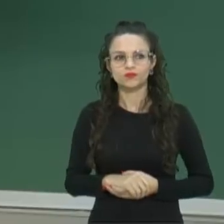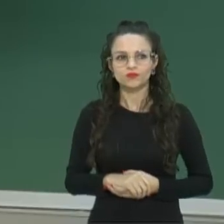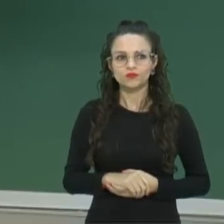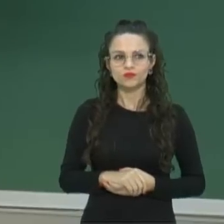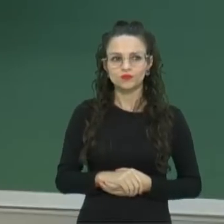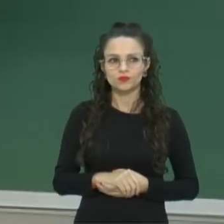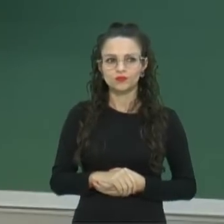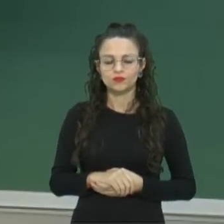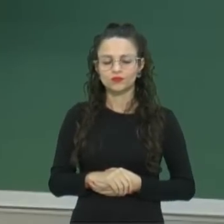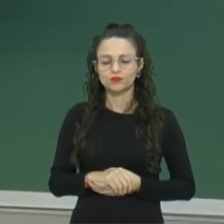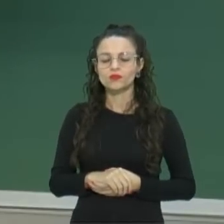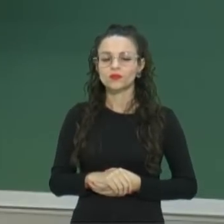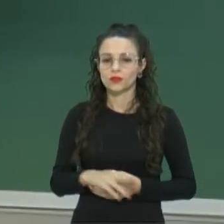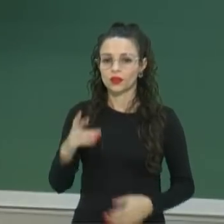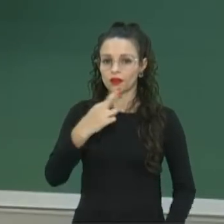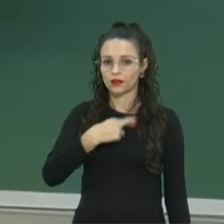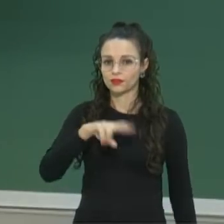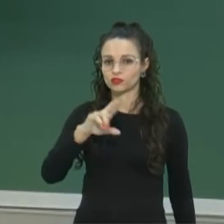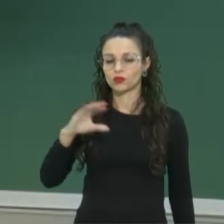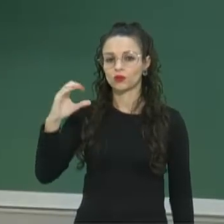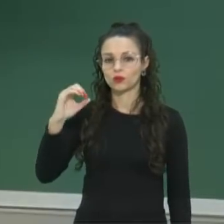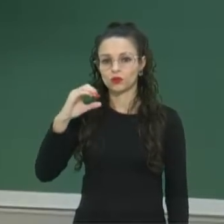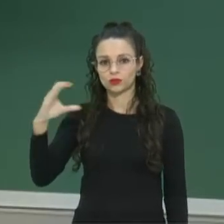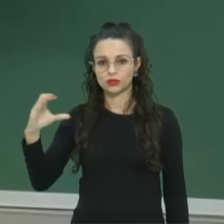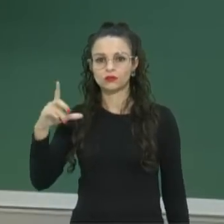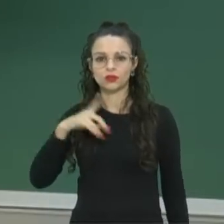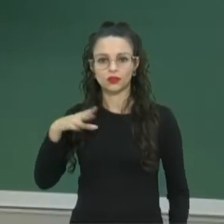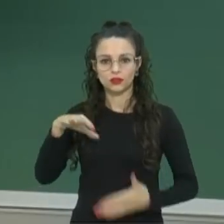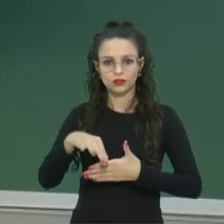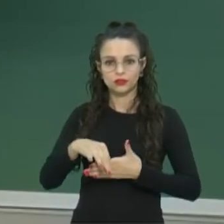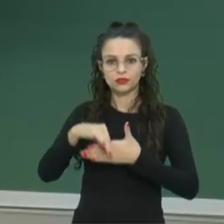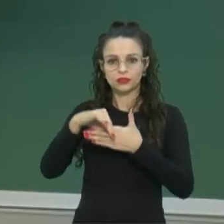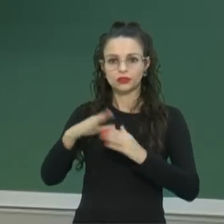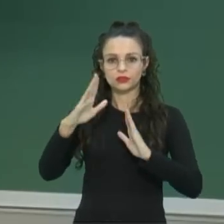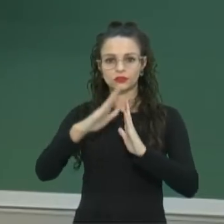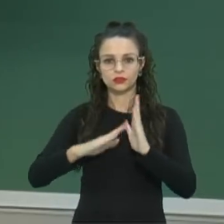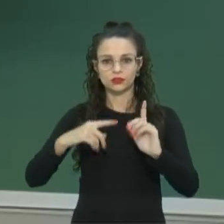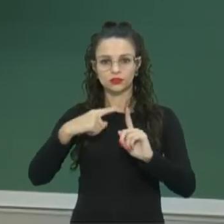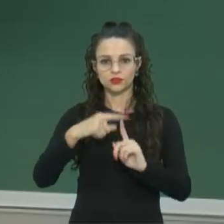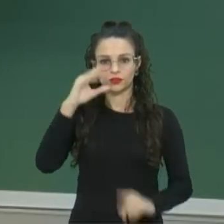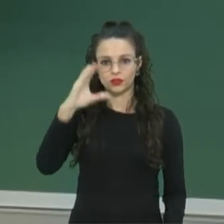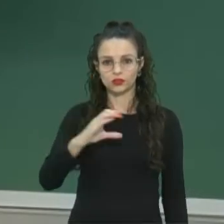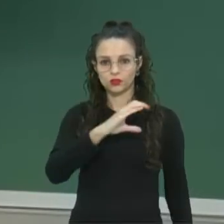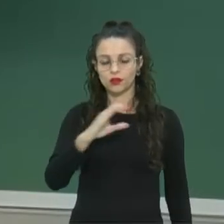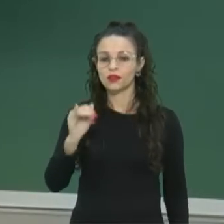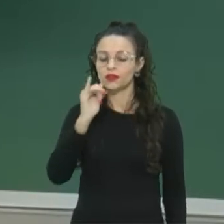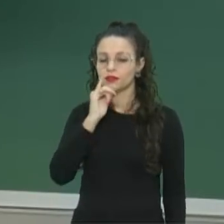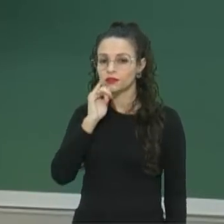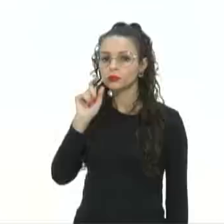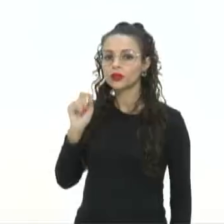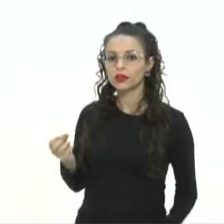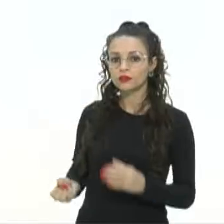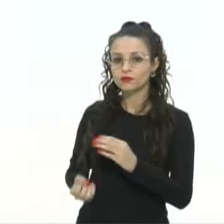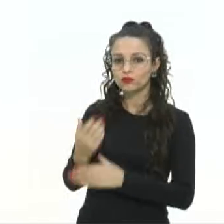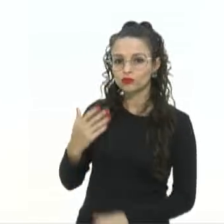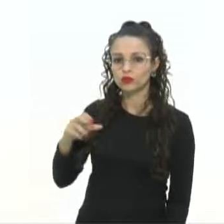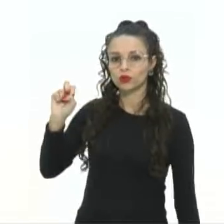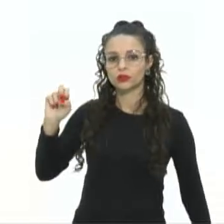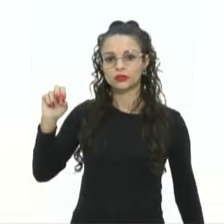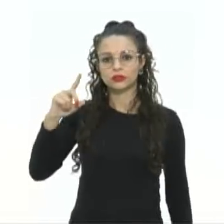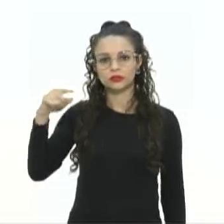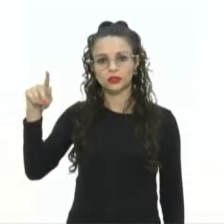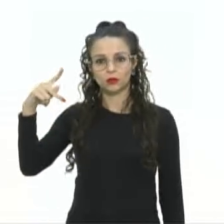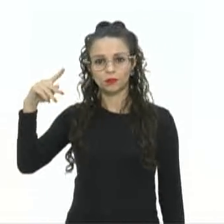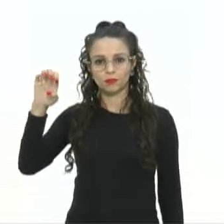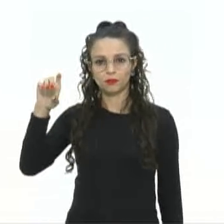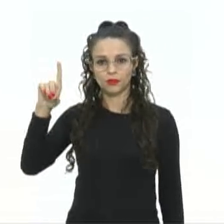matriz ocidental, né, nós temos a liderança da Igreja Católica, né? Por exemplo, o fundador seria São Pedro,